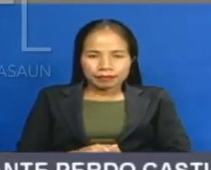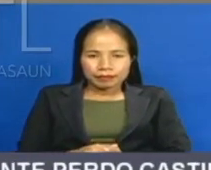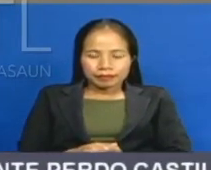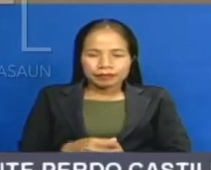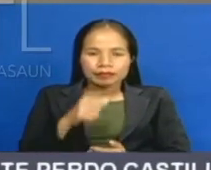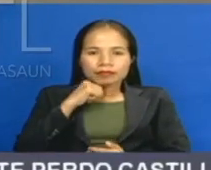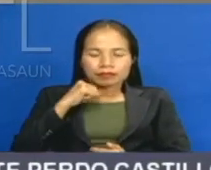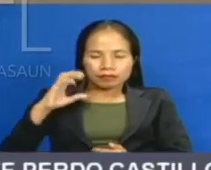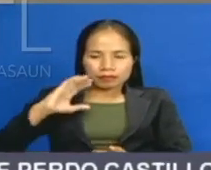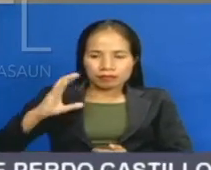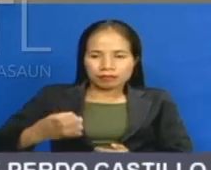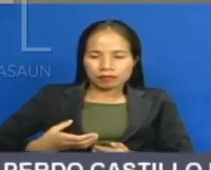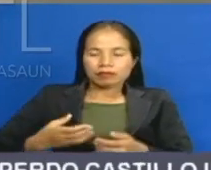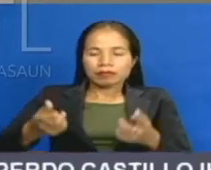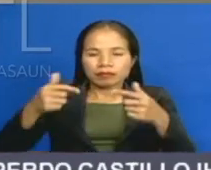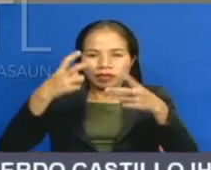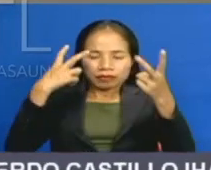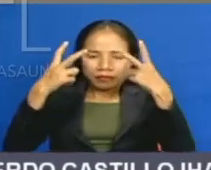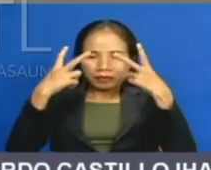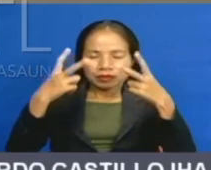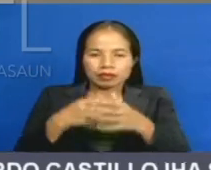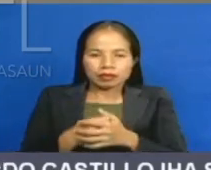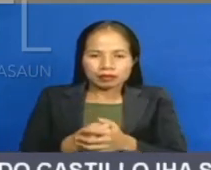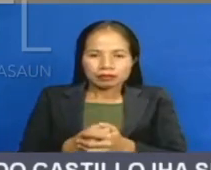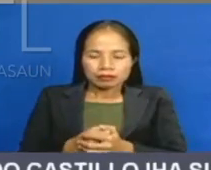a Lorong Rua, dia 28 e